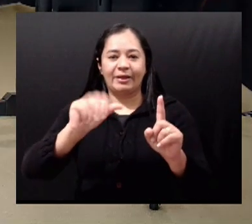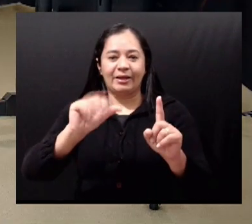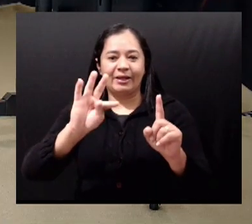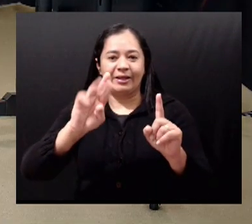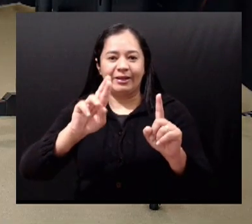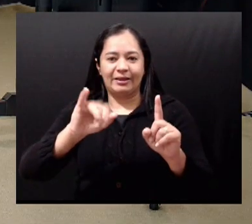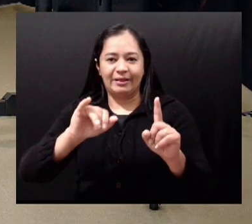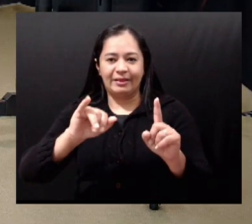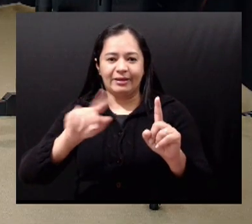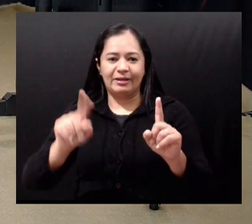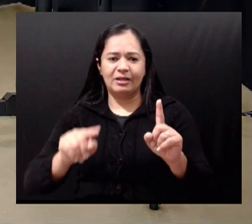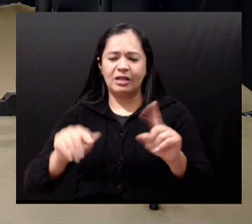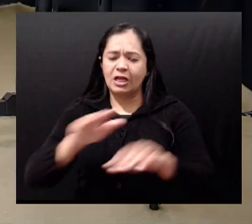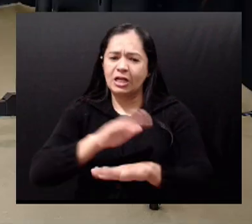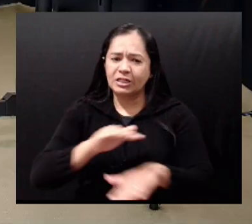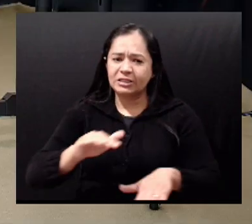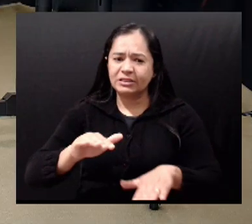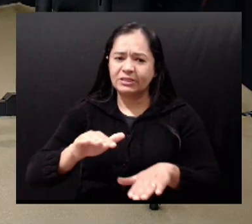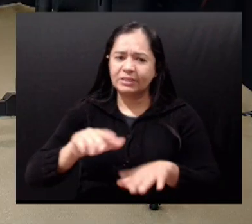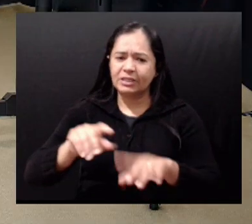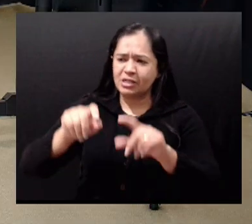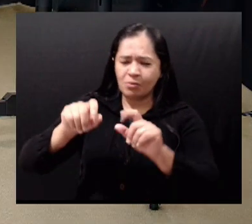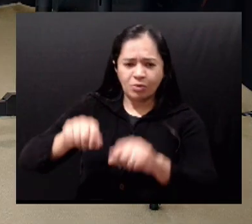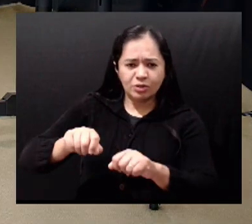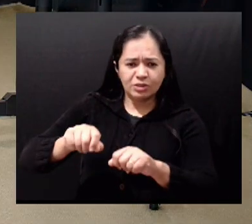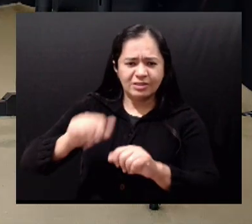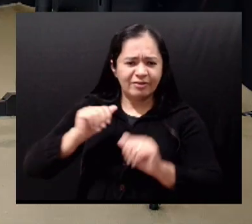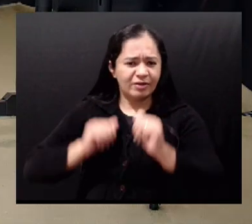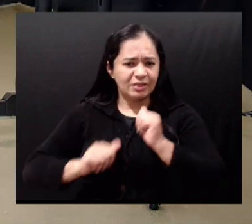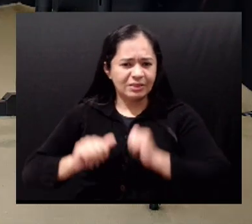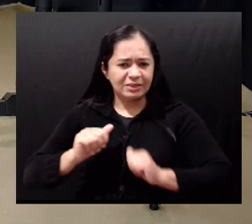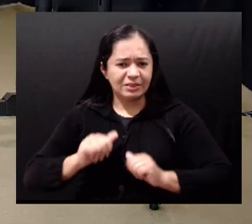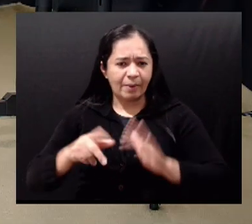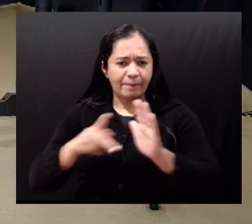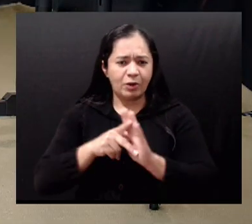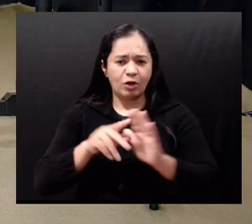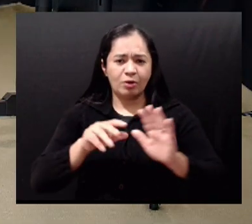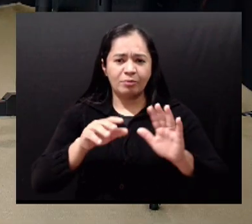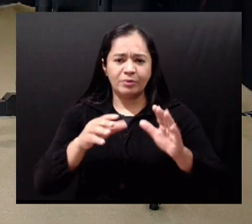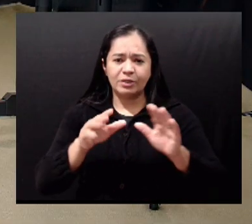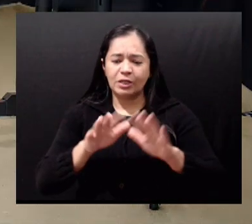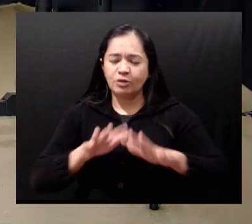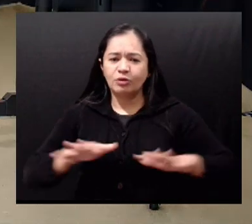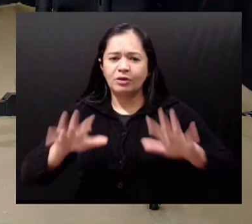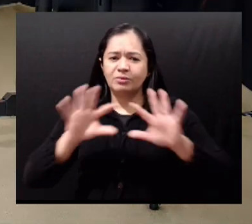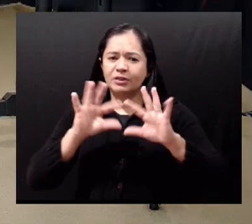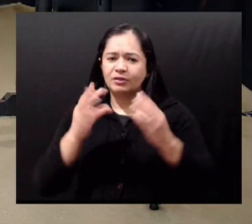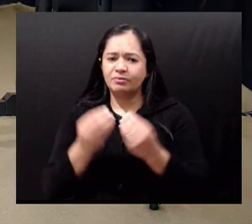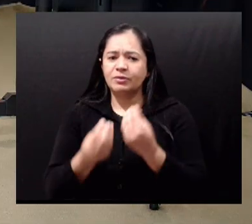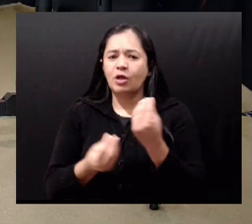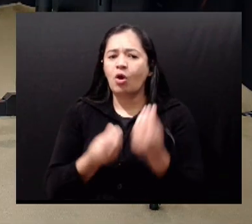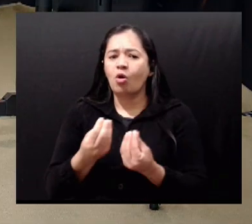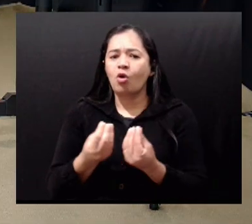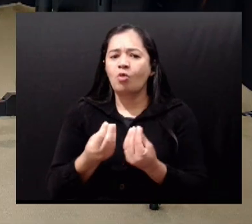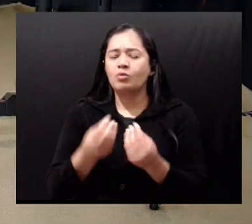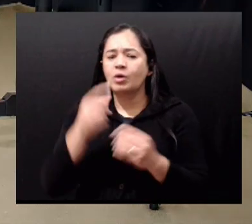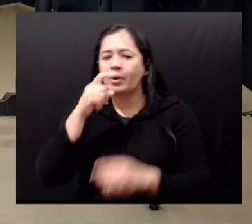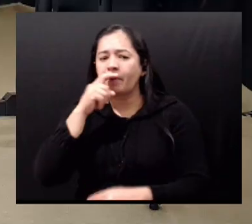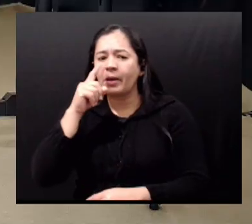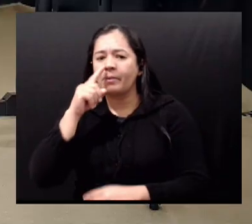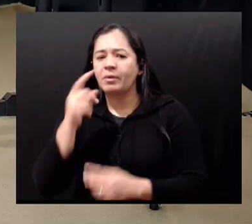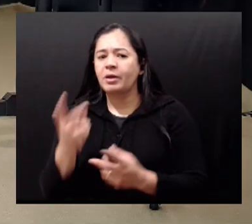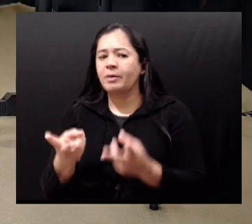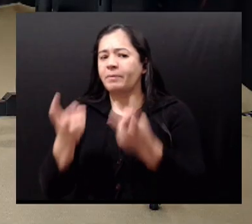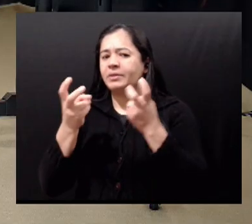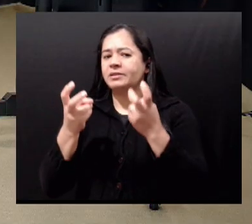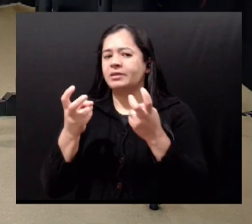pequenas também podem ser impactadas pela ansiedade do ambiente familiar? Quais sinais os pais devem observar desde cedo? É, Beatriz, nós falamos muito